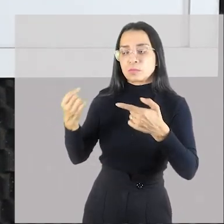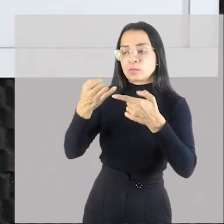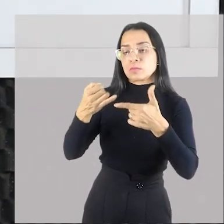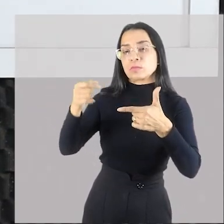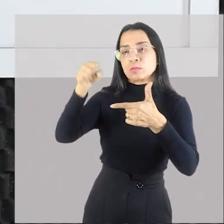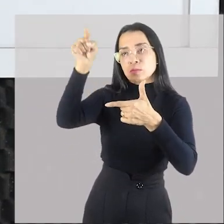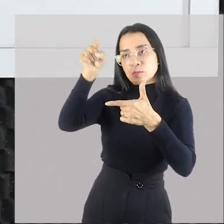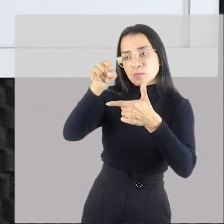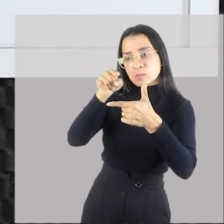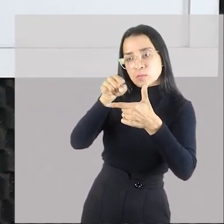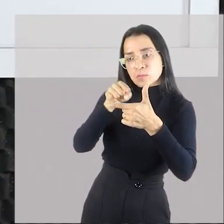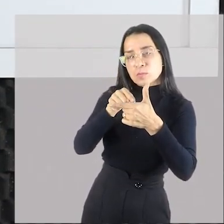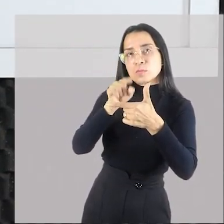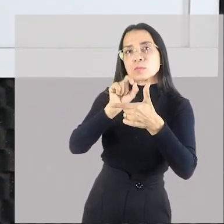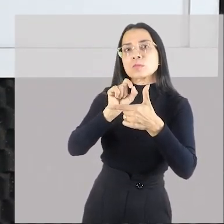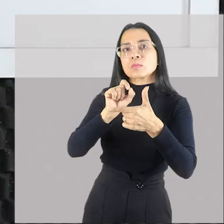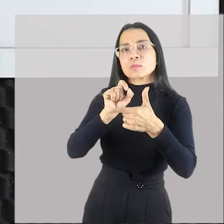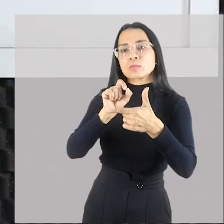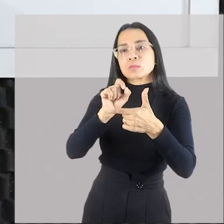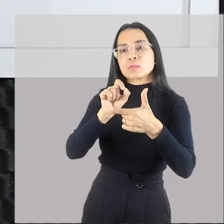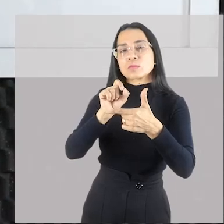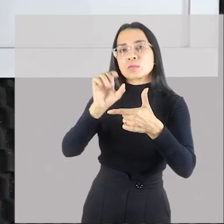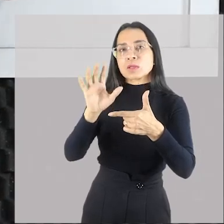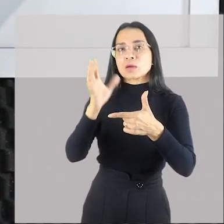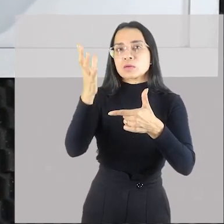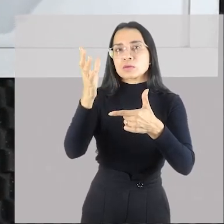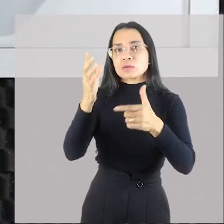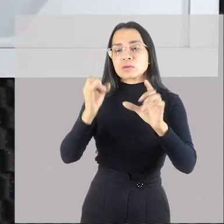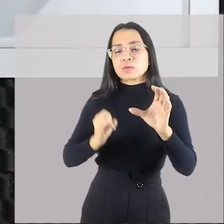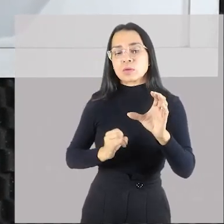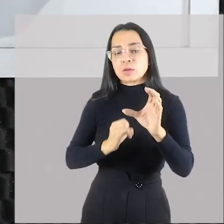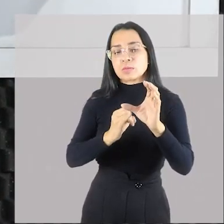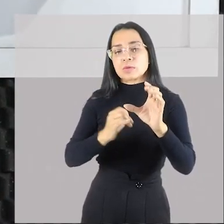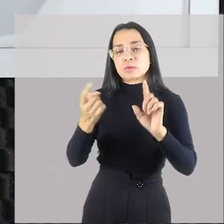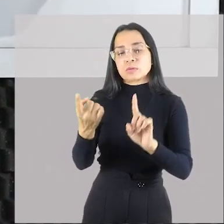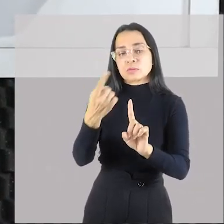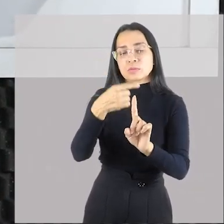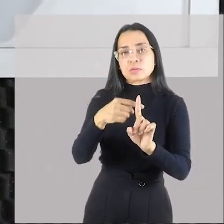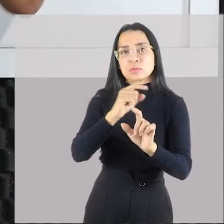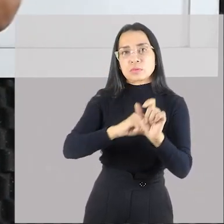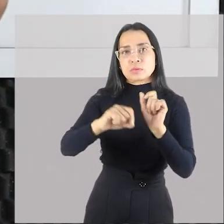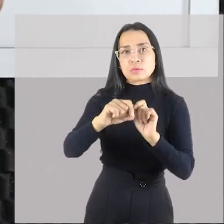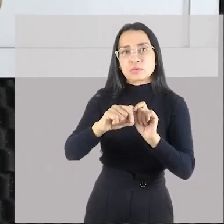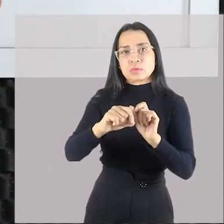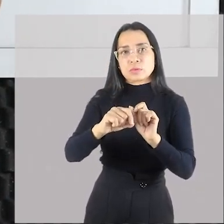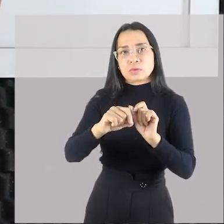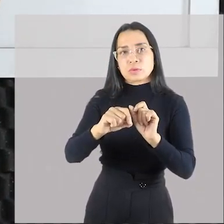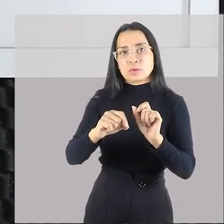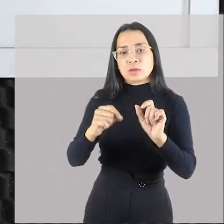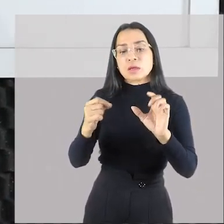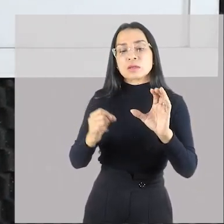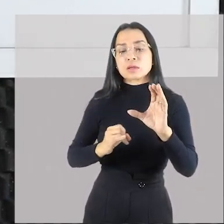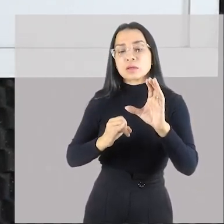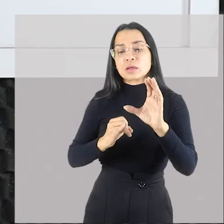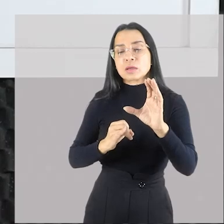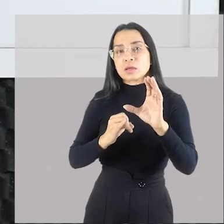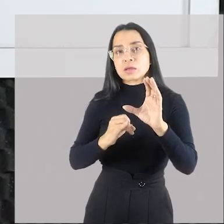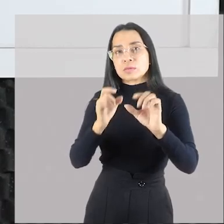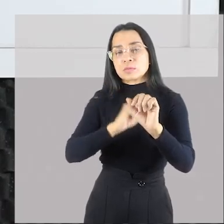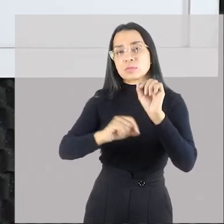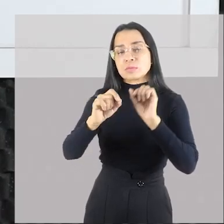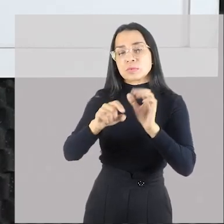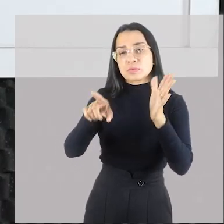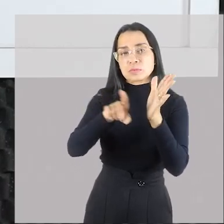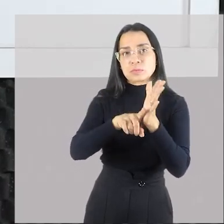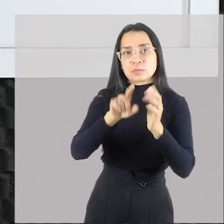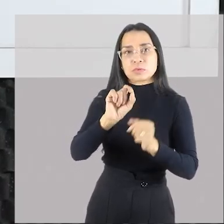Certo? Então, aqui eu vou ter imagens positivas e aqui eu vou ter imagens negativas, como acontece